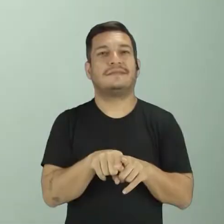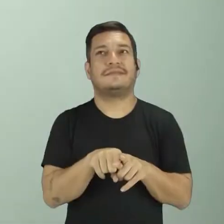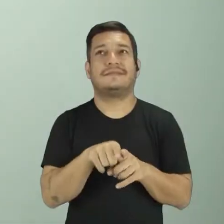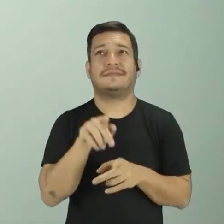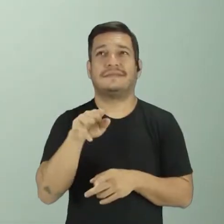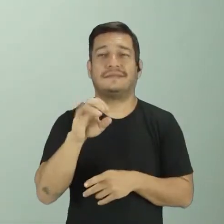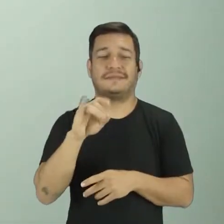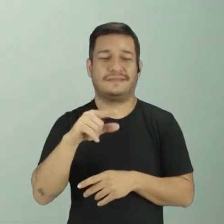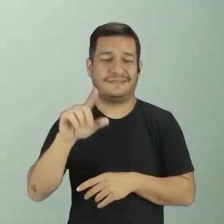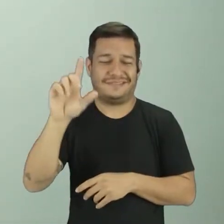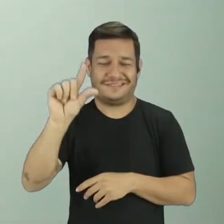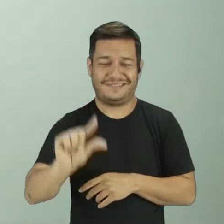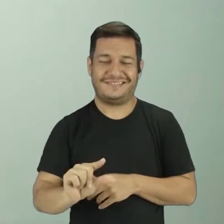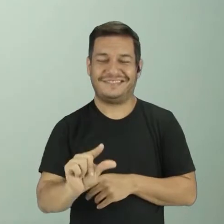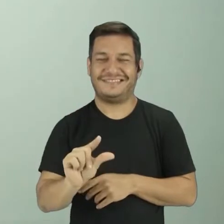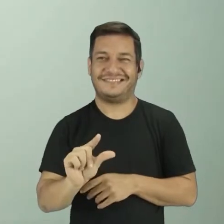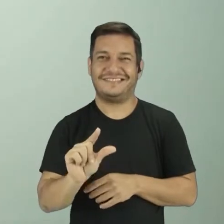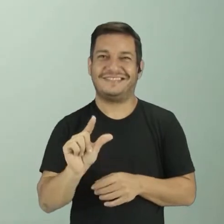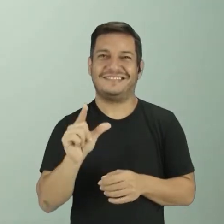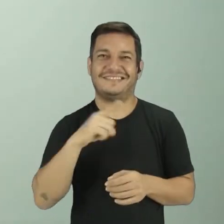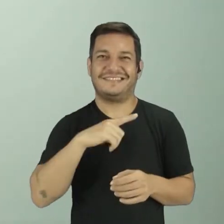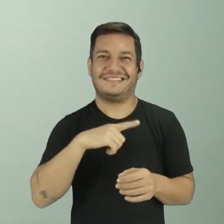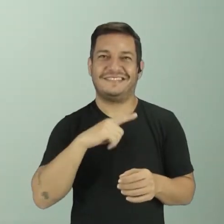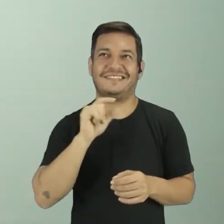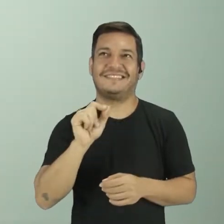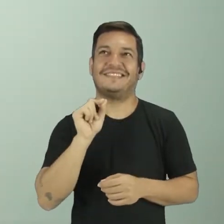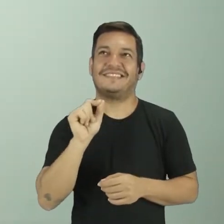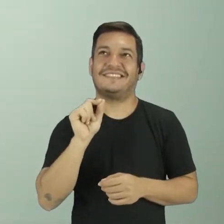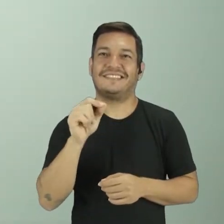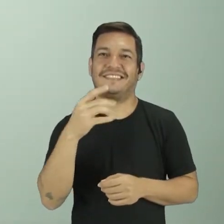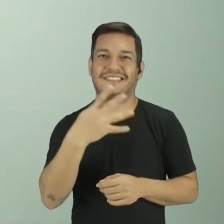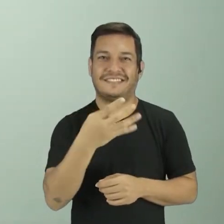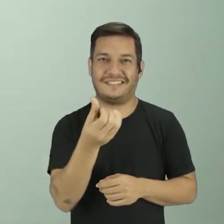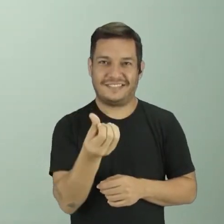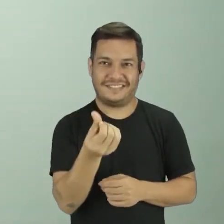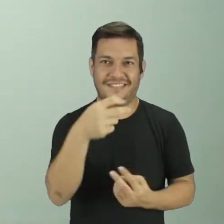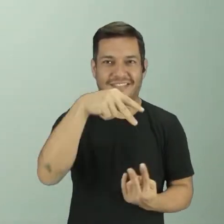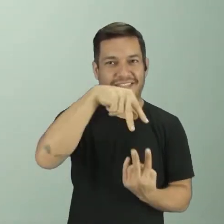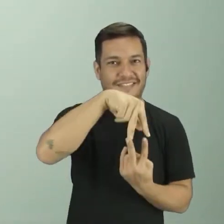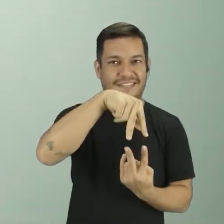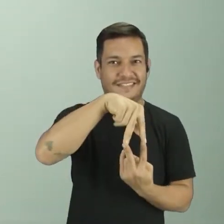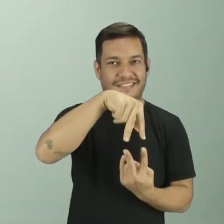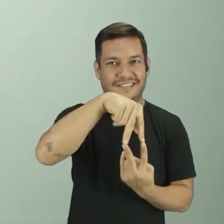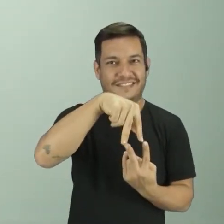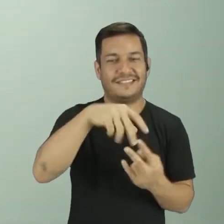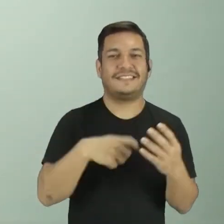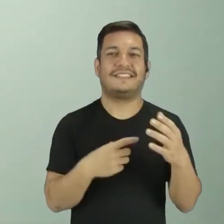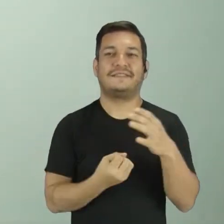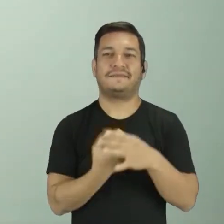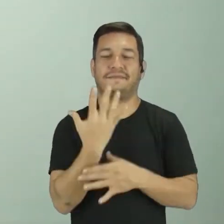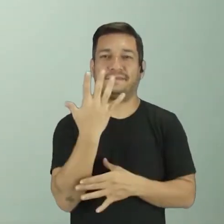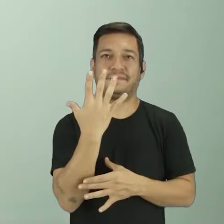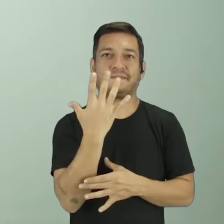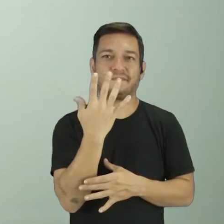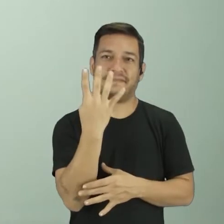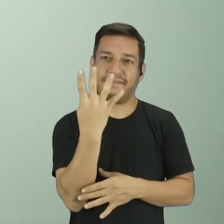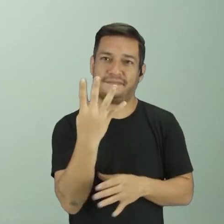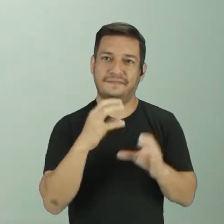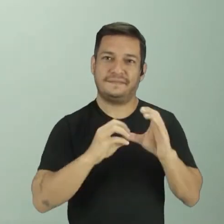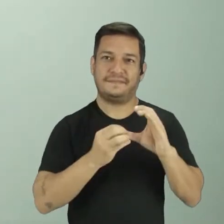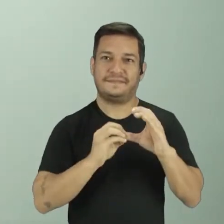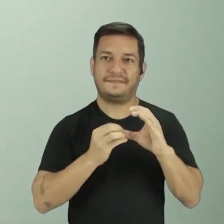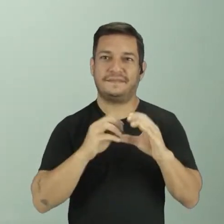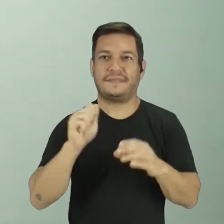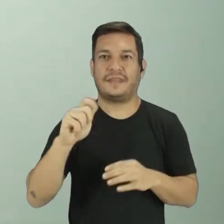divisão reducional. Eu vou ter uma célula diploide, 46 cromossomos, dando origem a 4